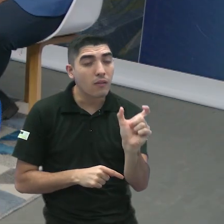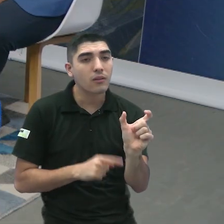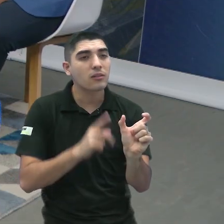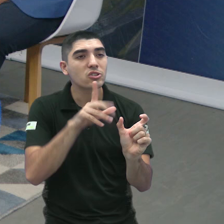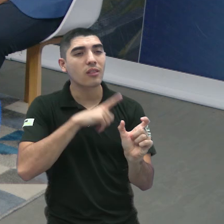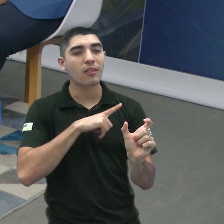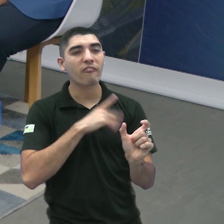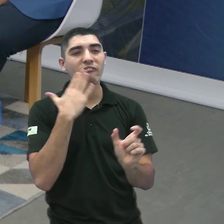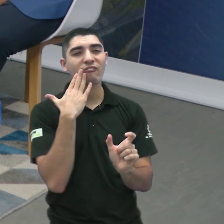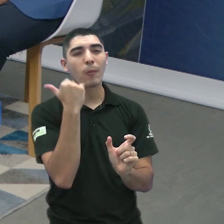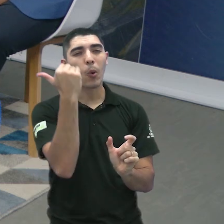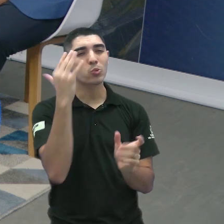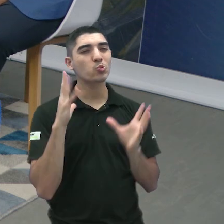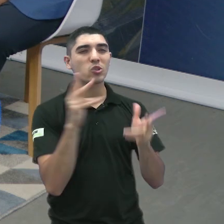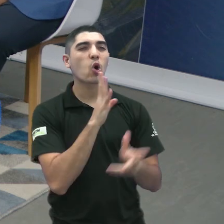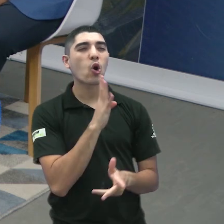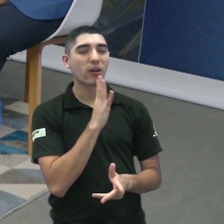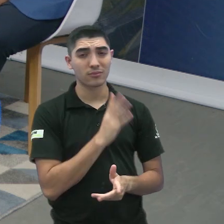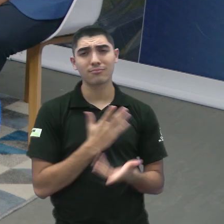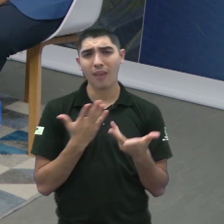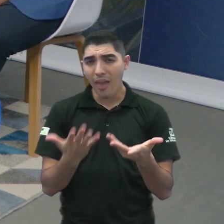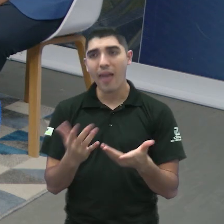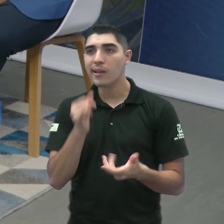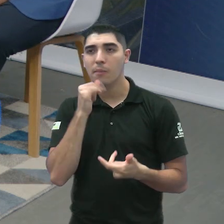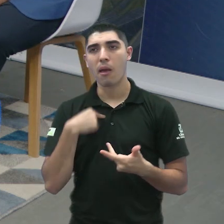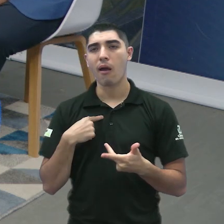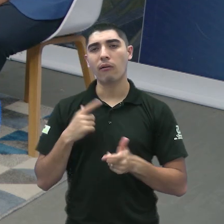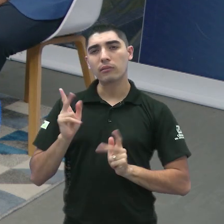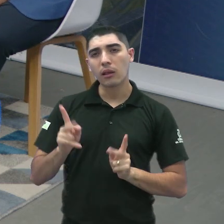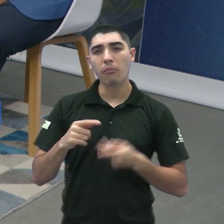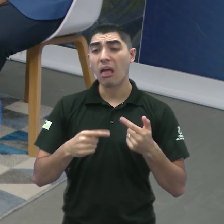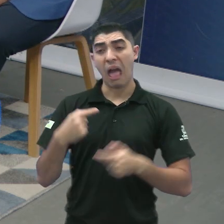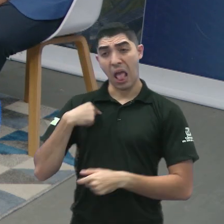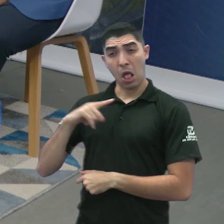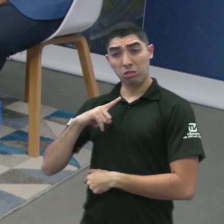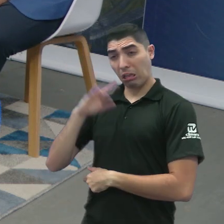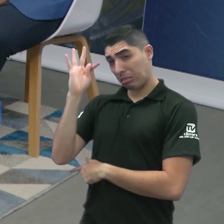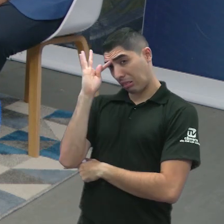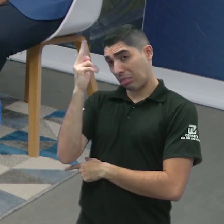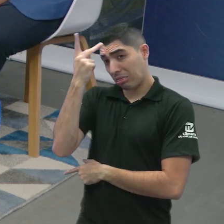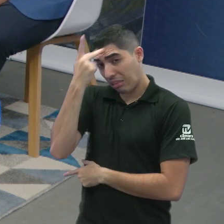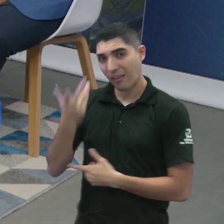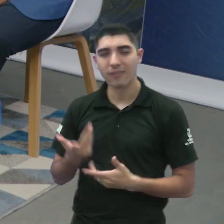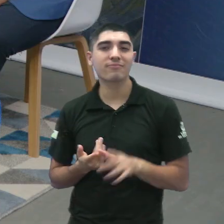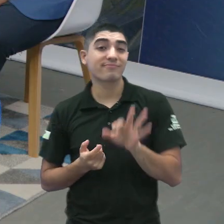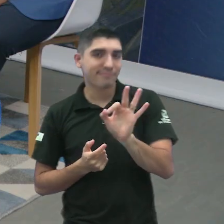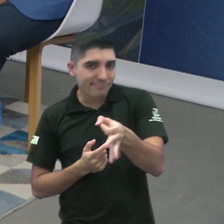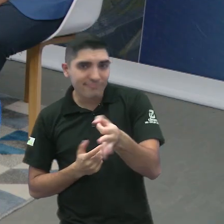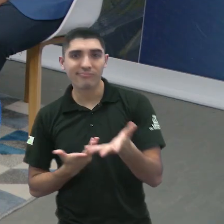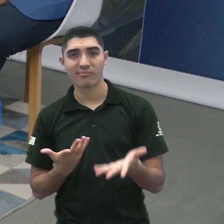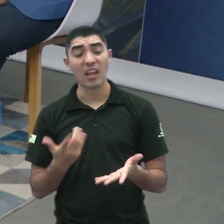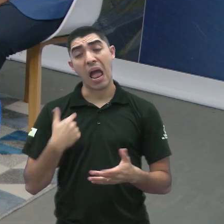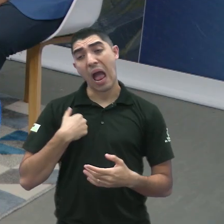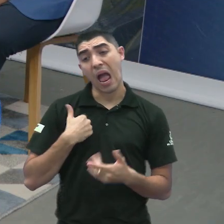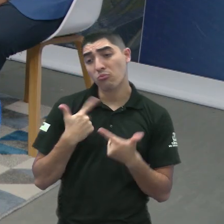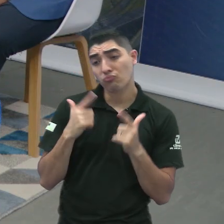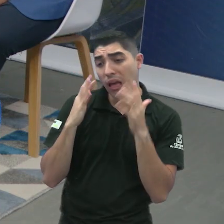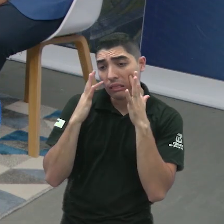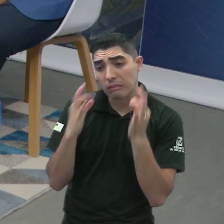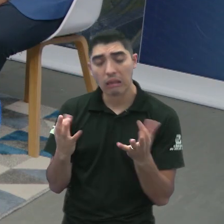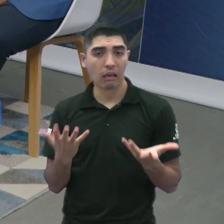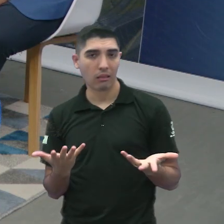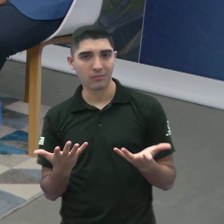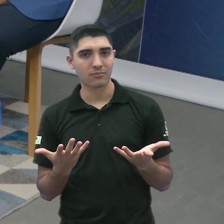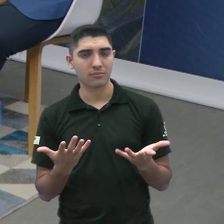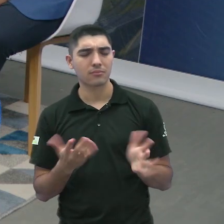Altíssima, né? A ansiedade, a procrastinação, mas o que é isso? Tem né? TDAH, mais comum isso, né? Exatamente. Da minha desatenção, não sei o quê.